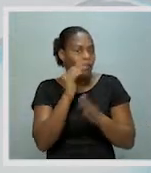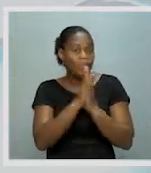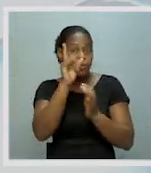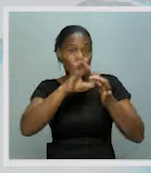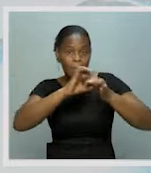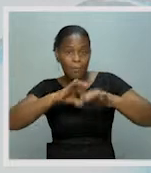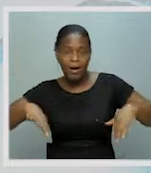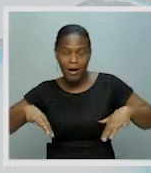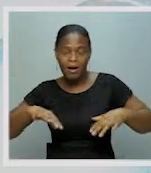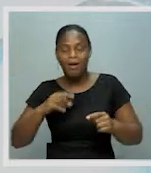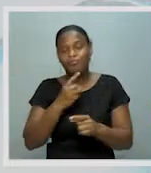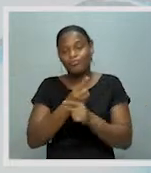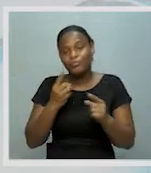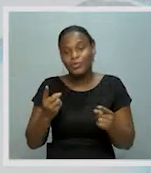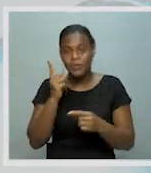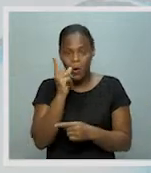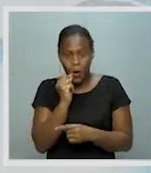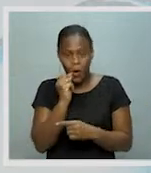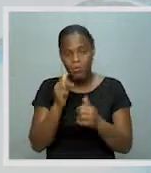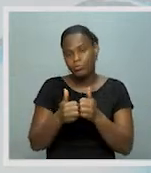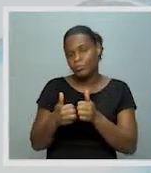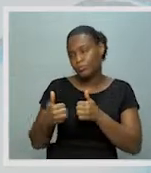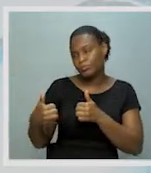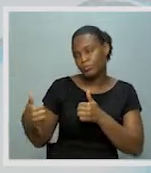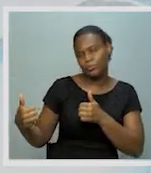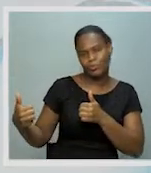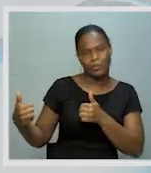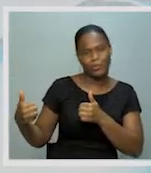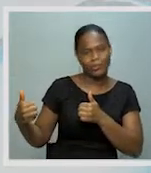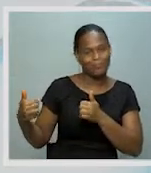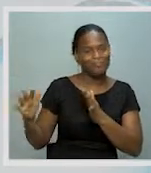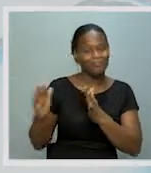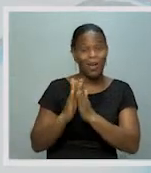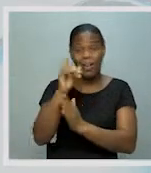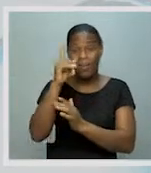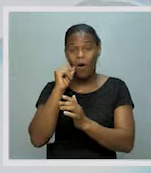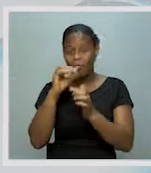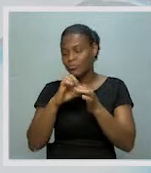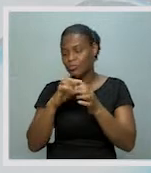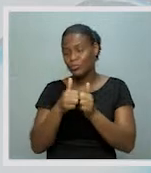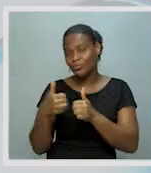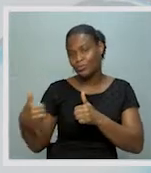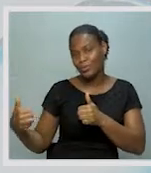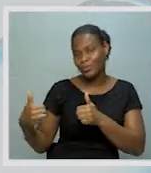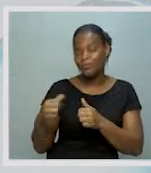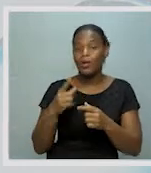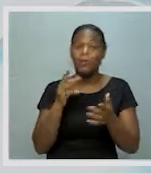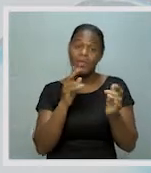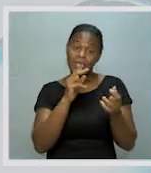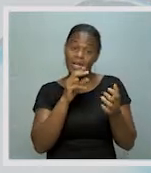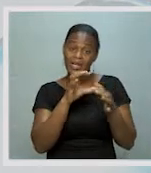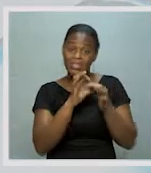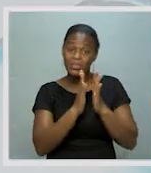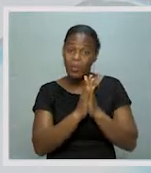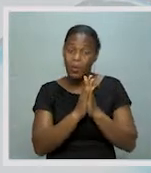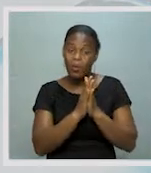ruptura, daí que o homem se afastou de Deus. Daí surge então a religião como um